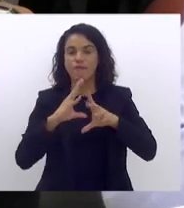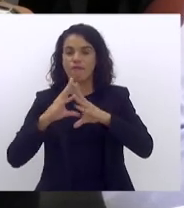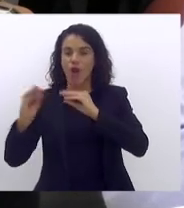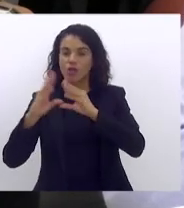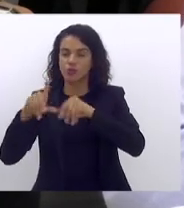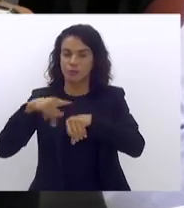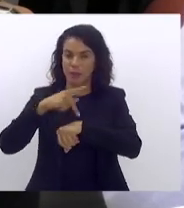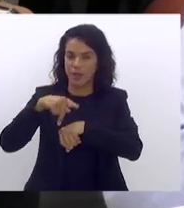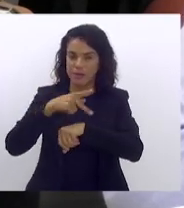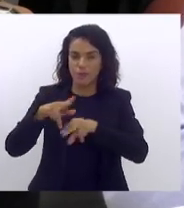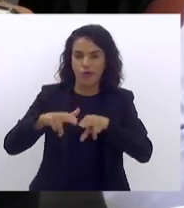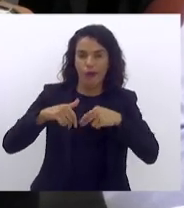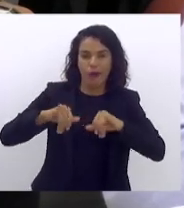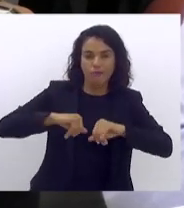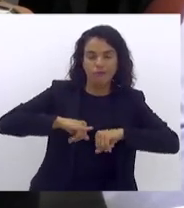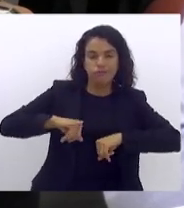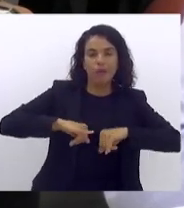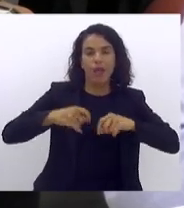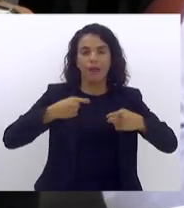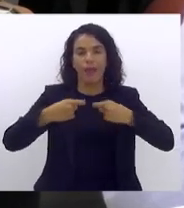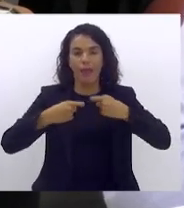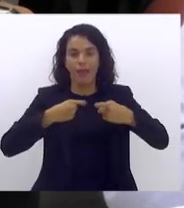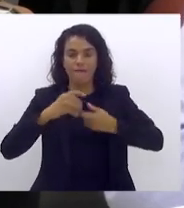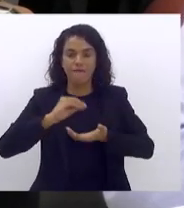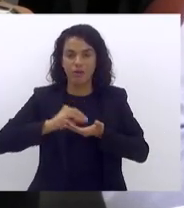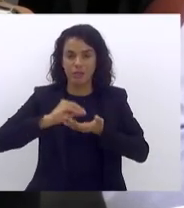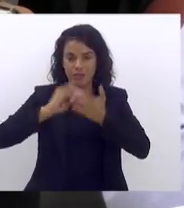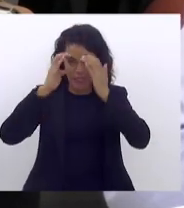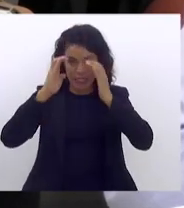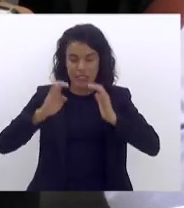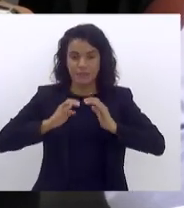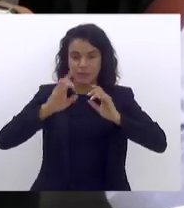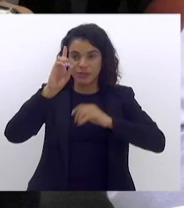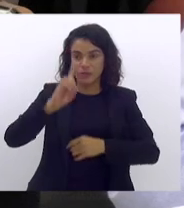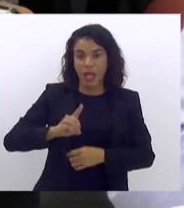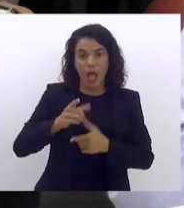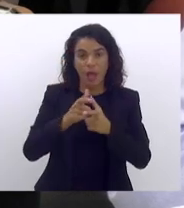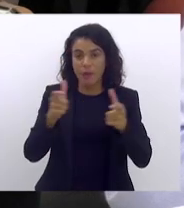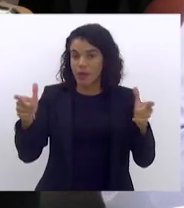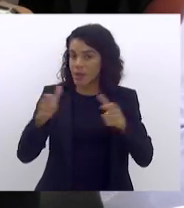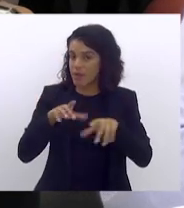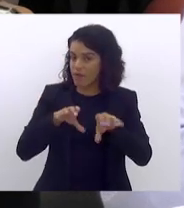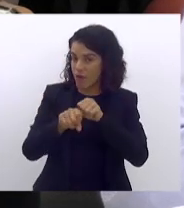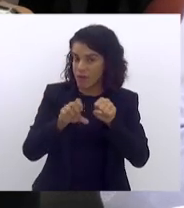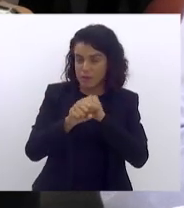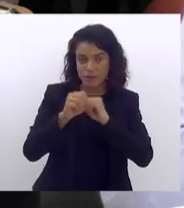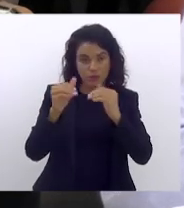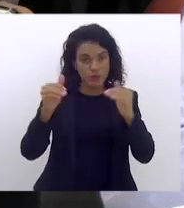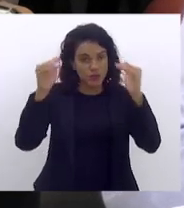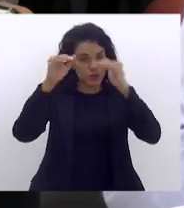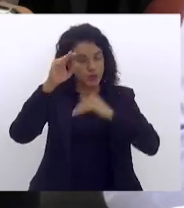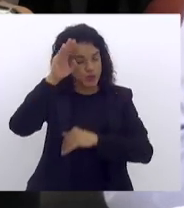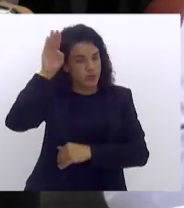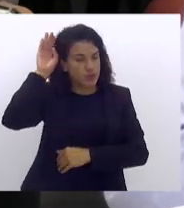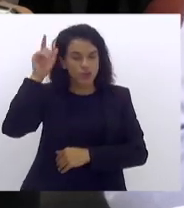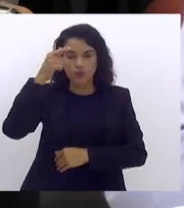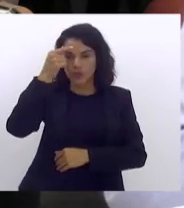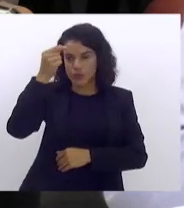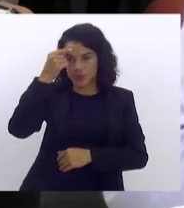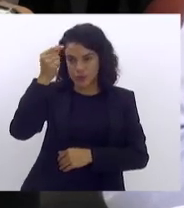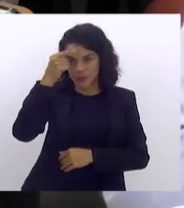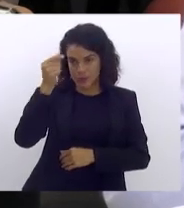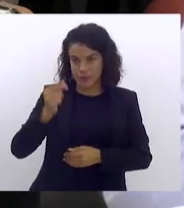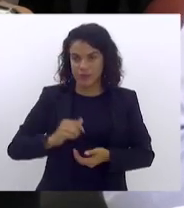nosso estado têm ensino superior. Ou seja, isso é elevado, inclusive, acima da média dos próprios